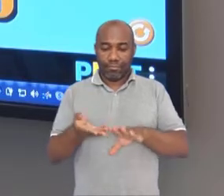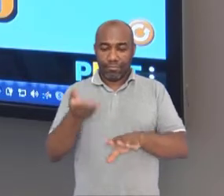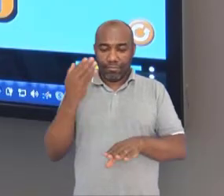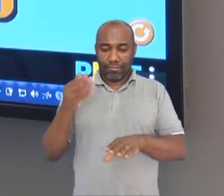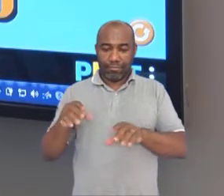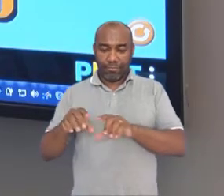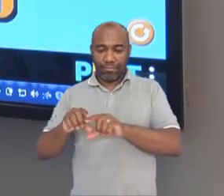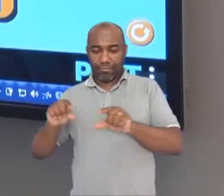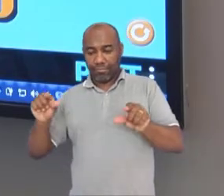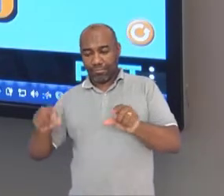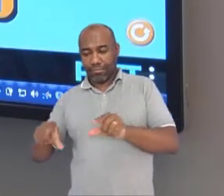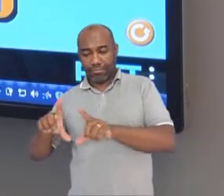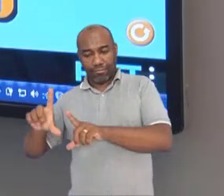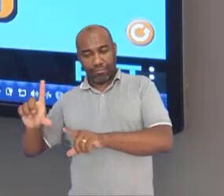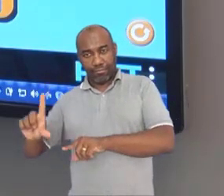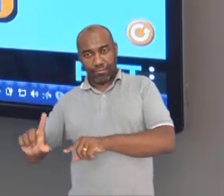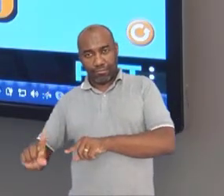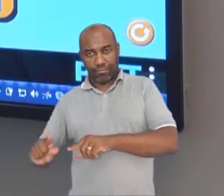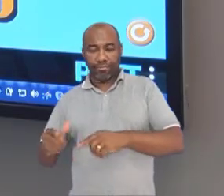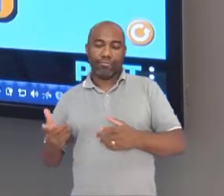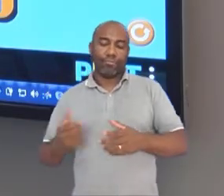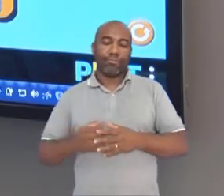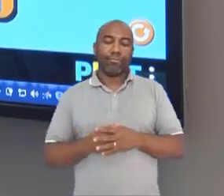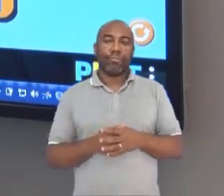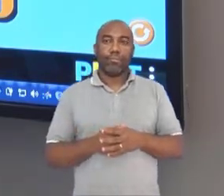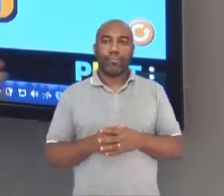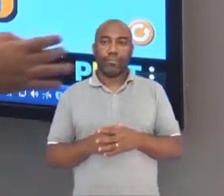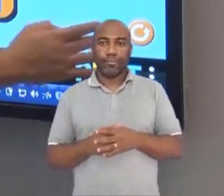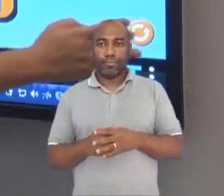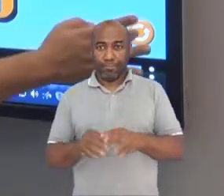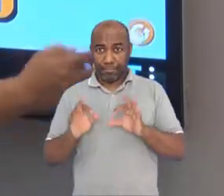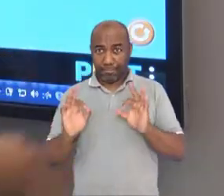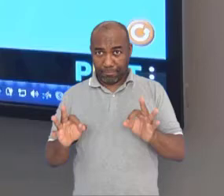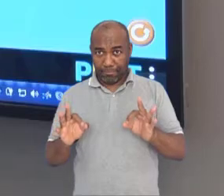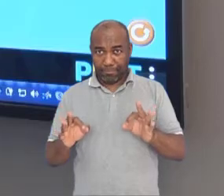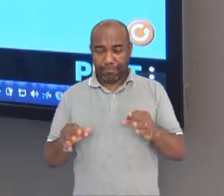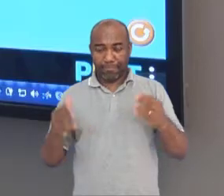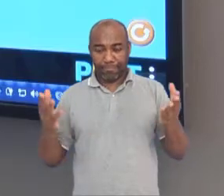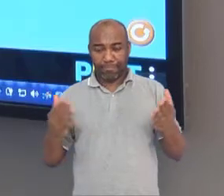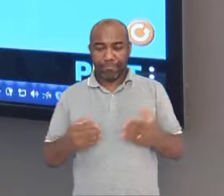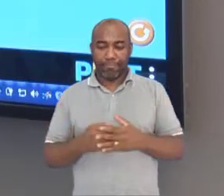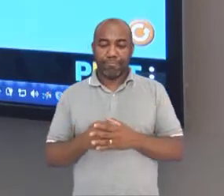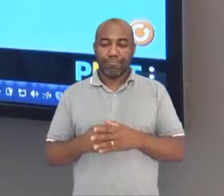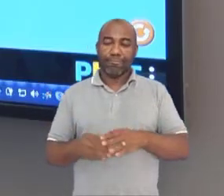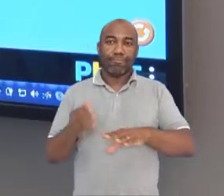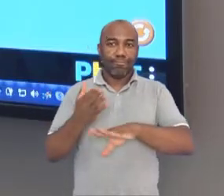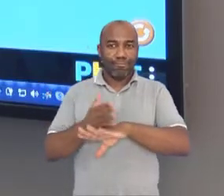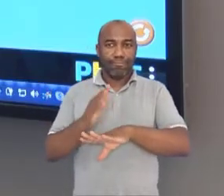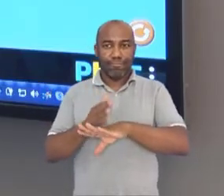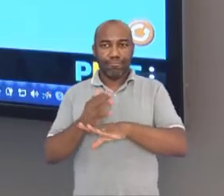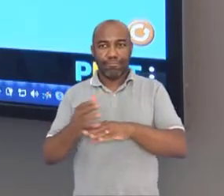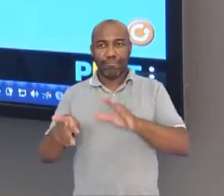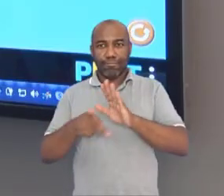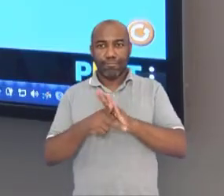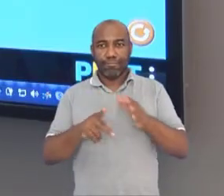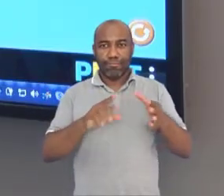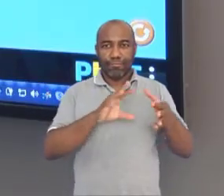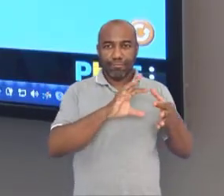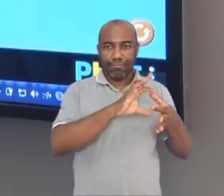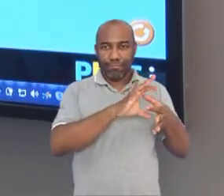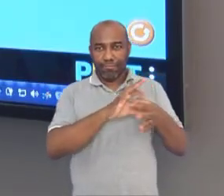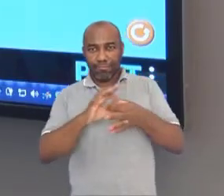a intensidade de corrente elétrica aumenta. Muito bem, esse foi o circuito em paralelo.